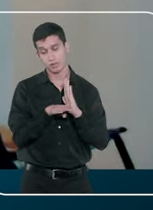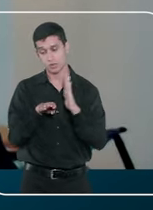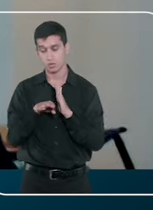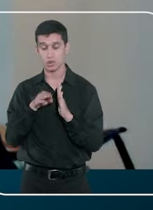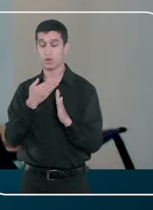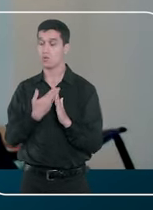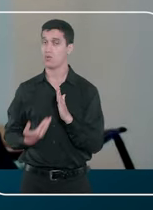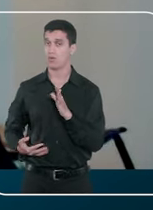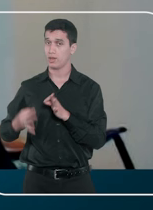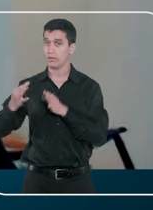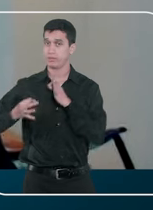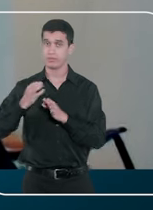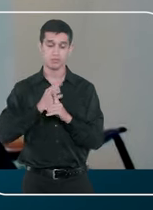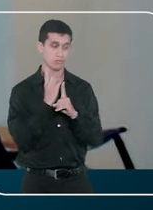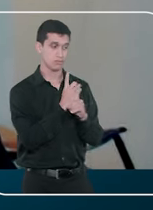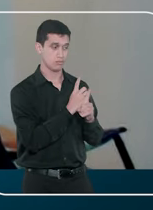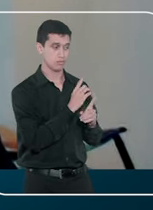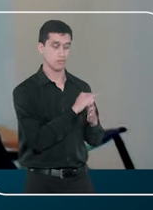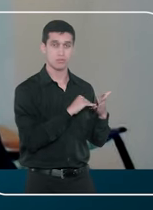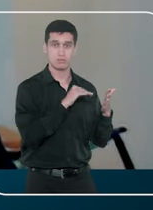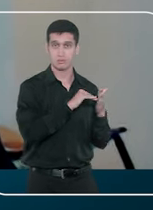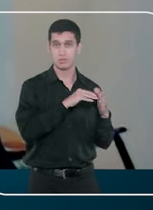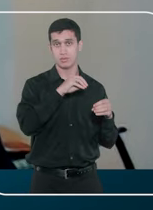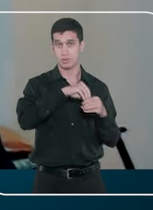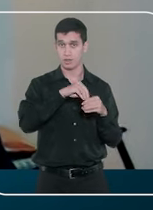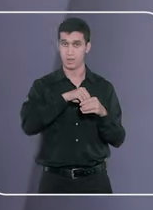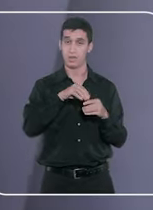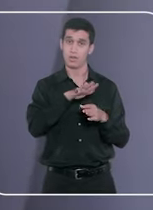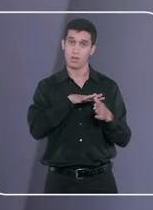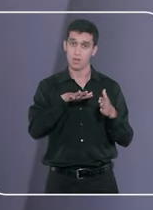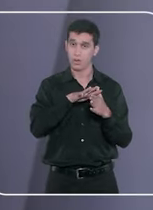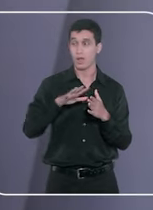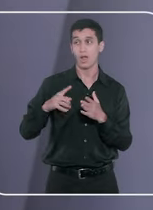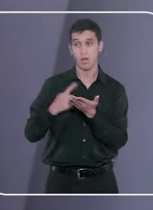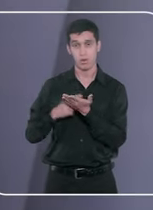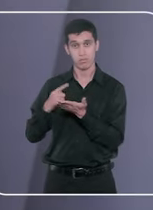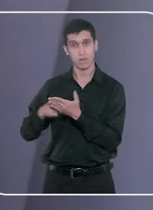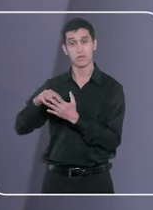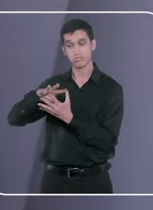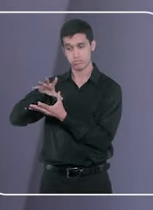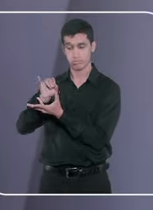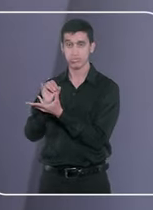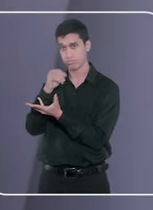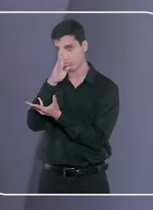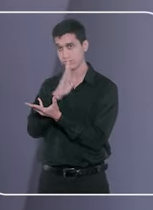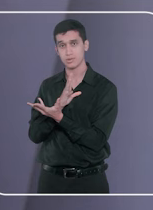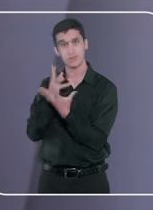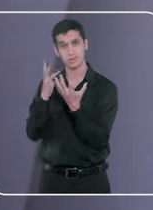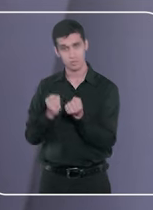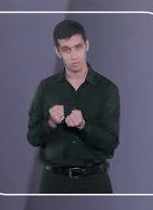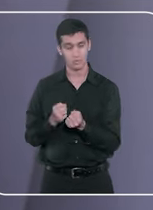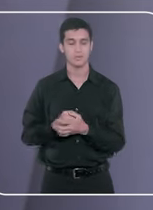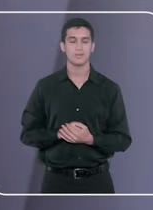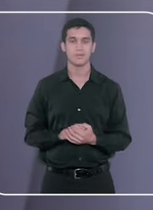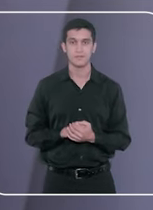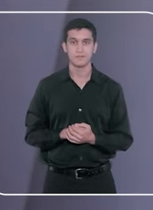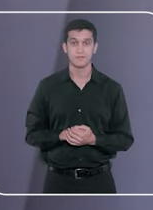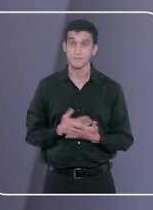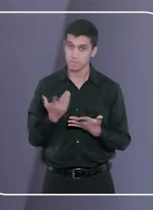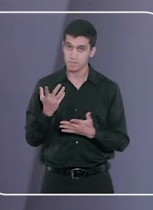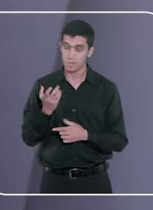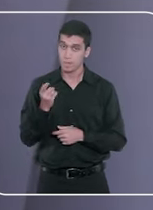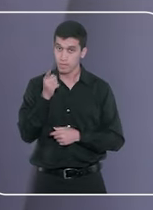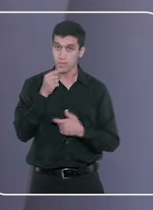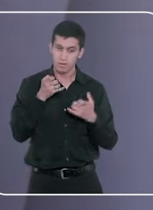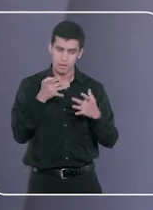as obrigações assumidas pelo Brasil no plano internacional. Professor Suxberger, já que você falou em prêmio, né, na premiação para os delatores